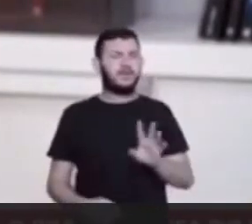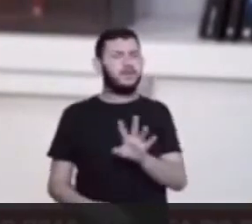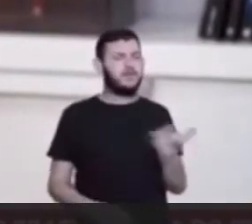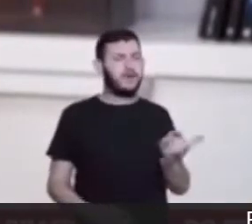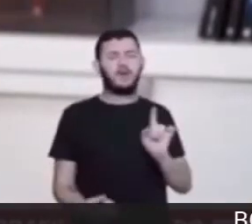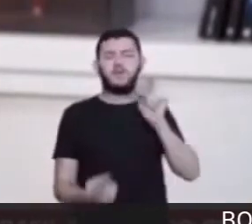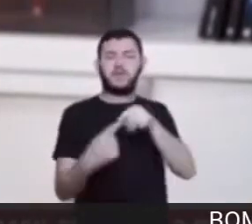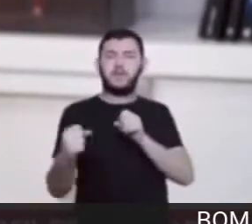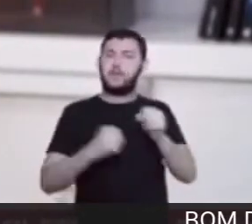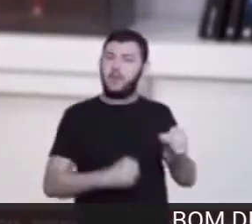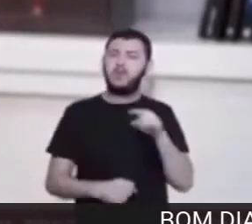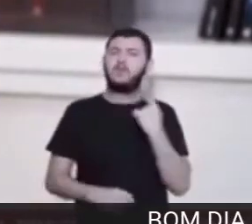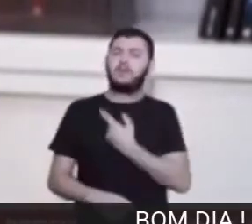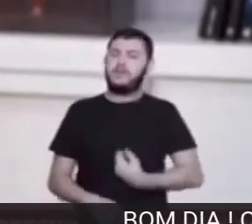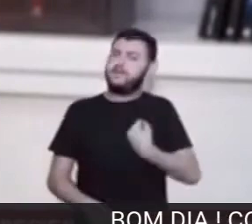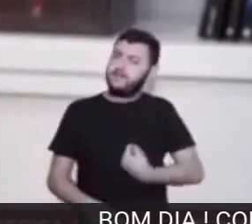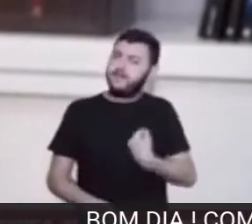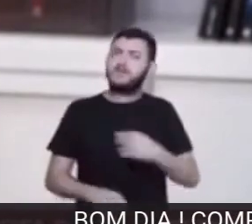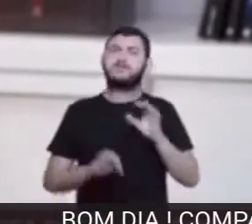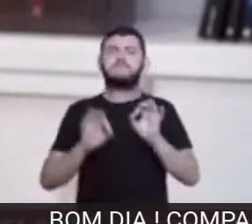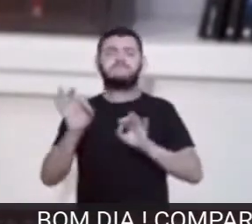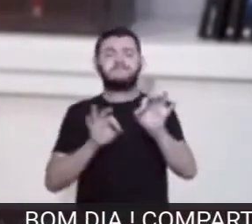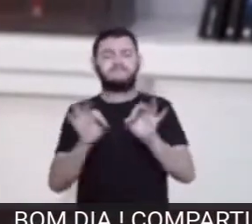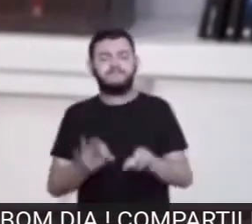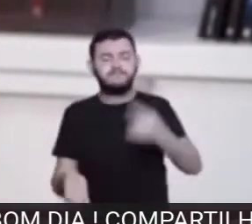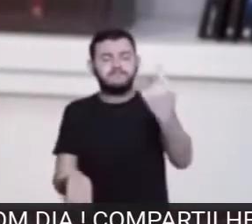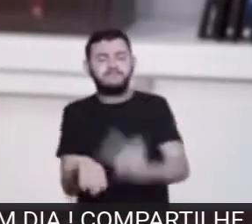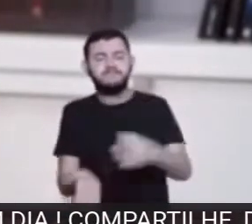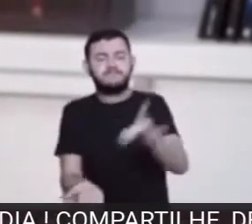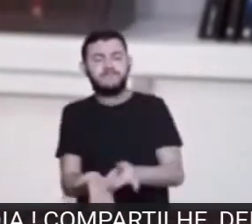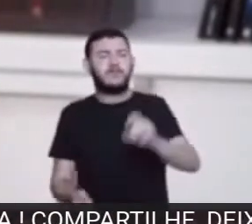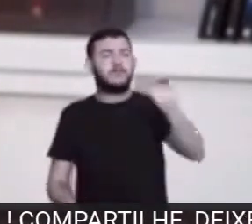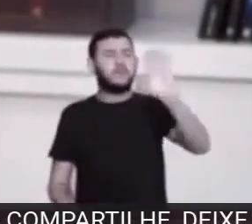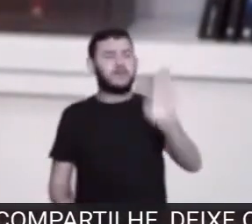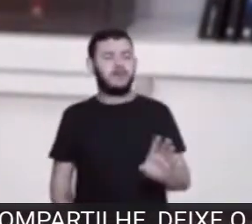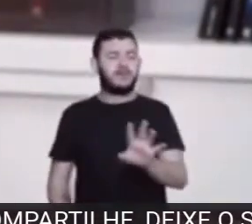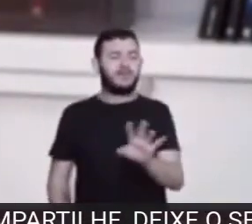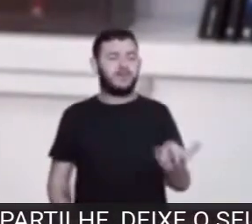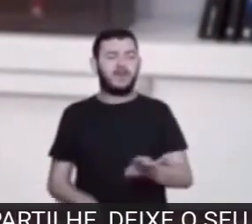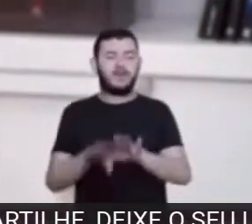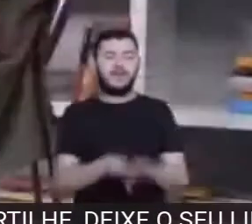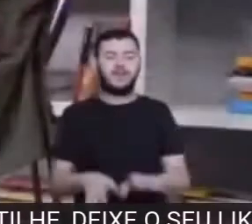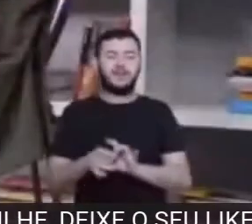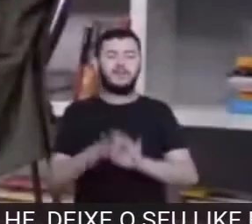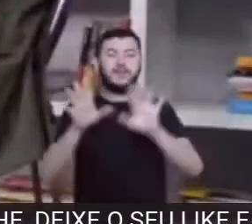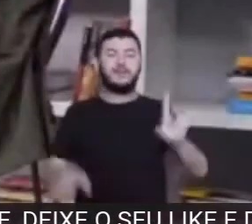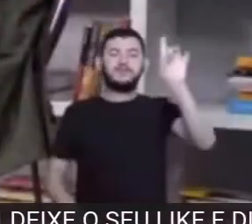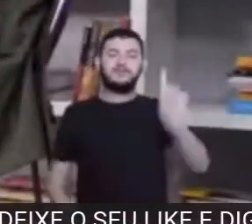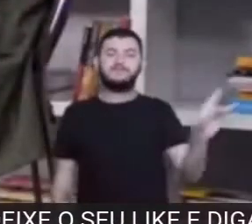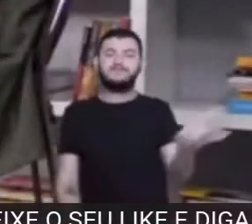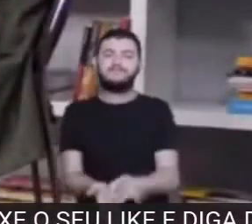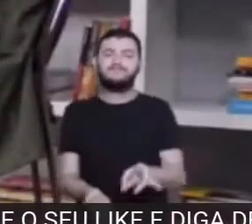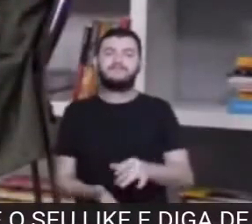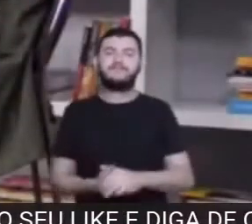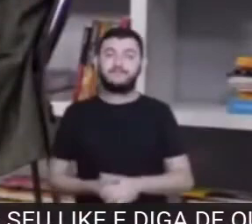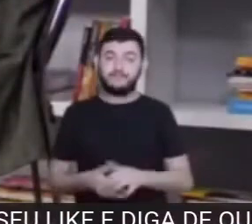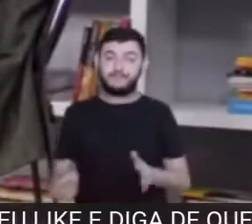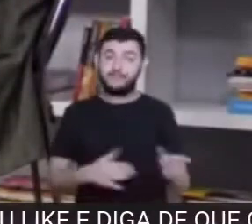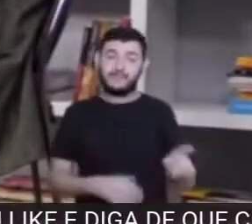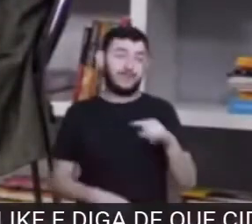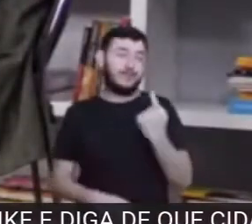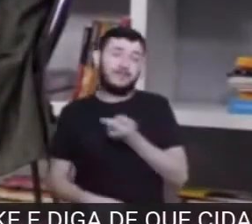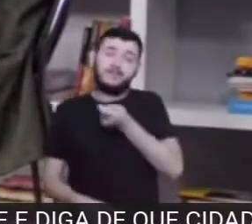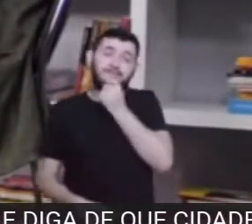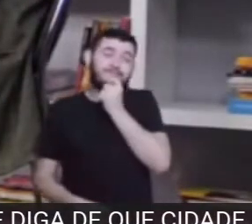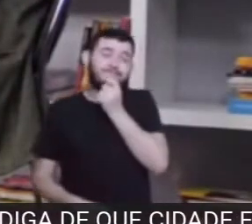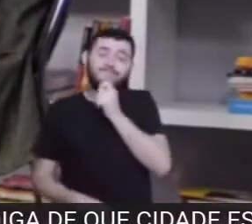consolidar definitivamente que o Brasil seja um Estado democrático de direito de verdade. Que nós não somos ainda. Ah, estamos muito